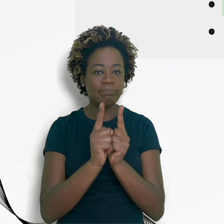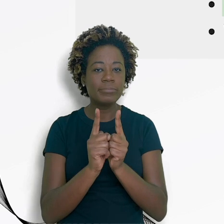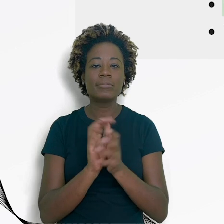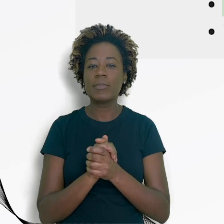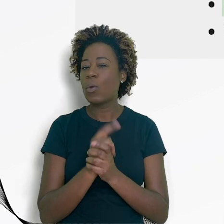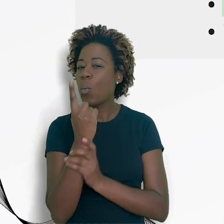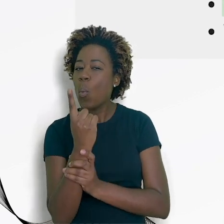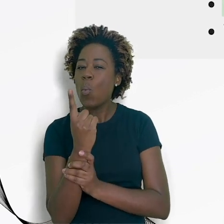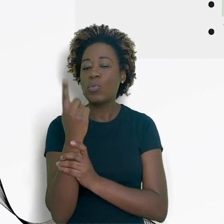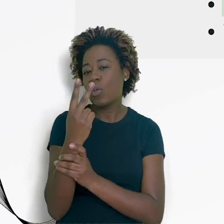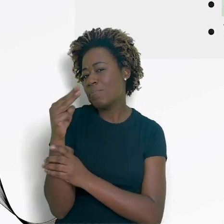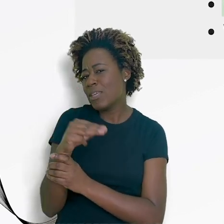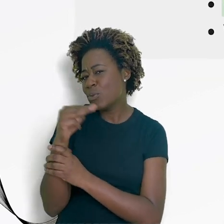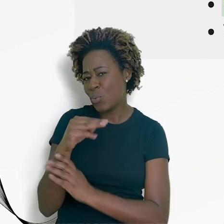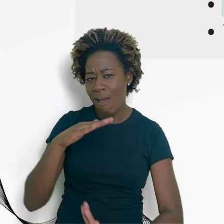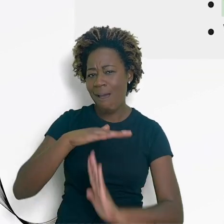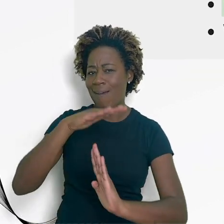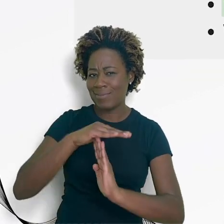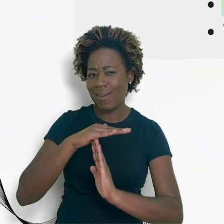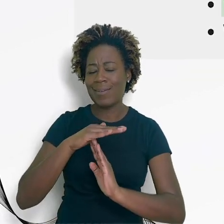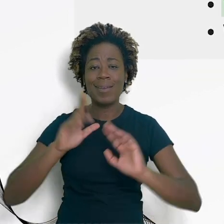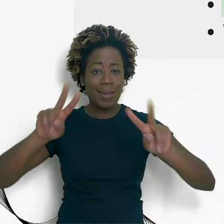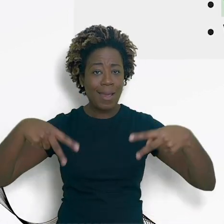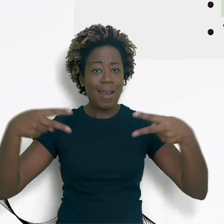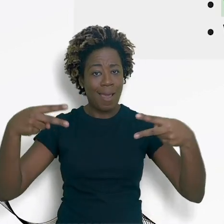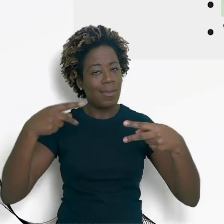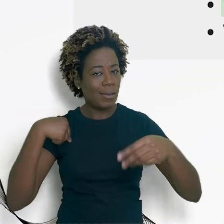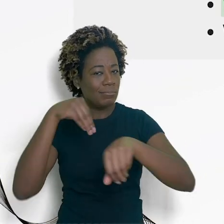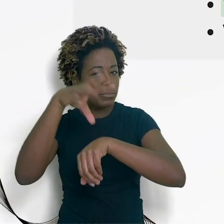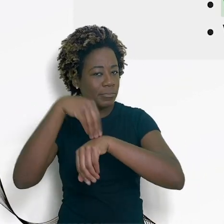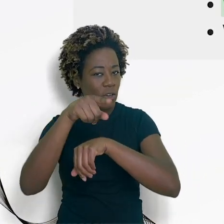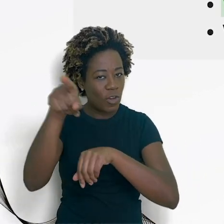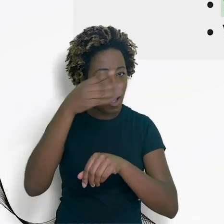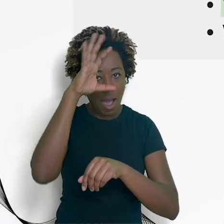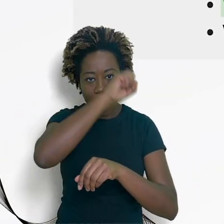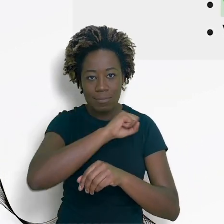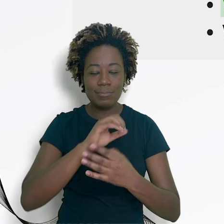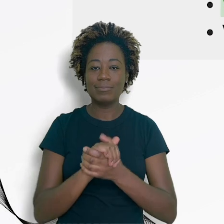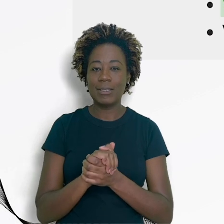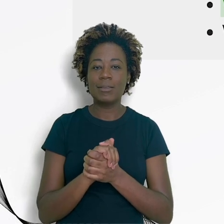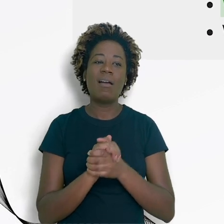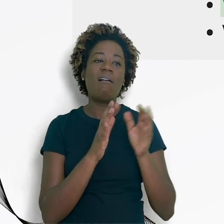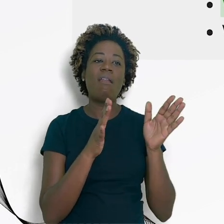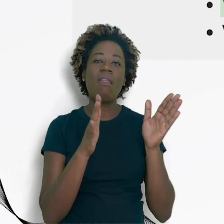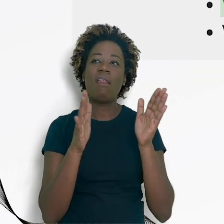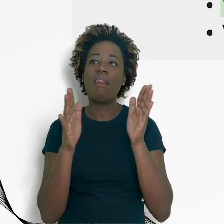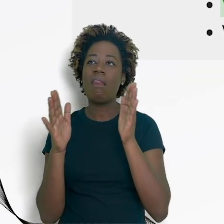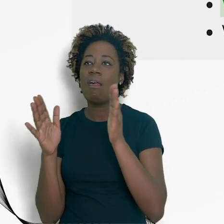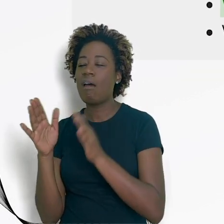de 1 a 2 minutos no máximo. Eu vou deixar aqui no link da descrição um videozinho para você se inspirar. Evite vídeos